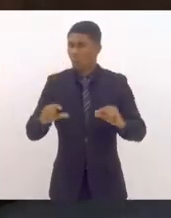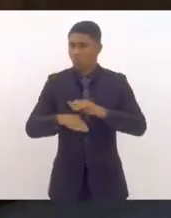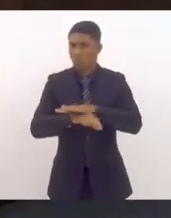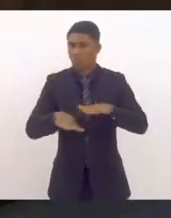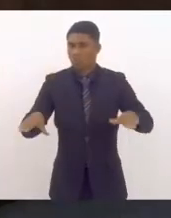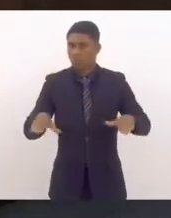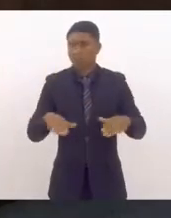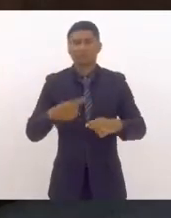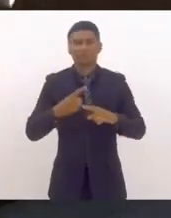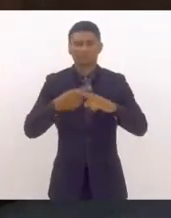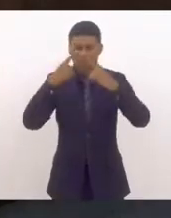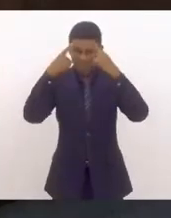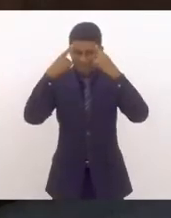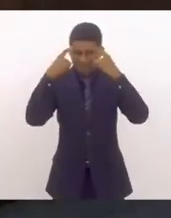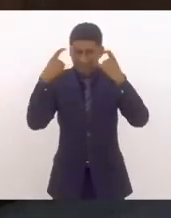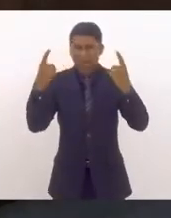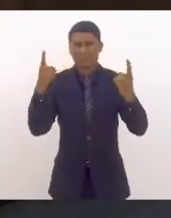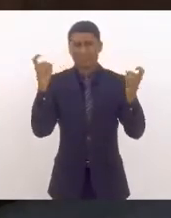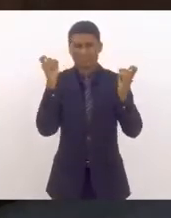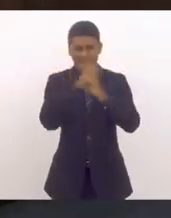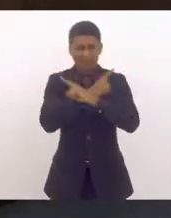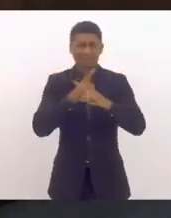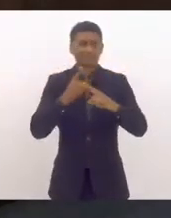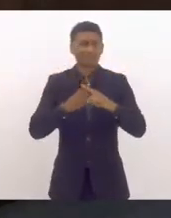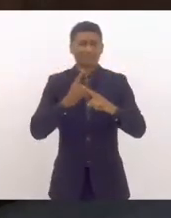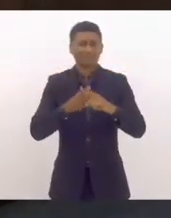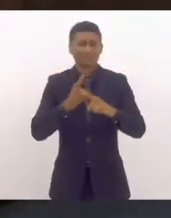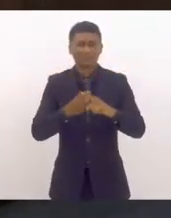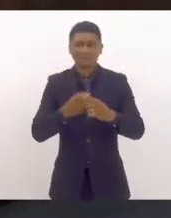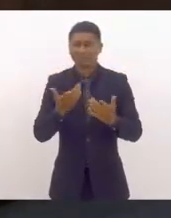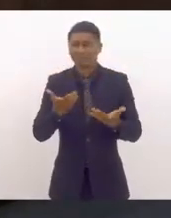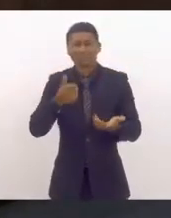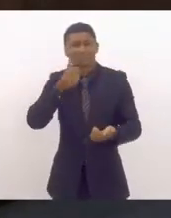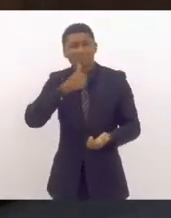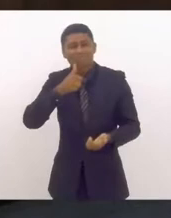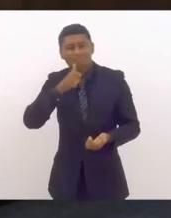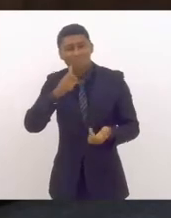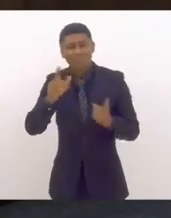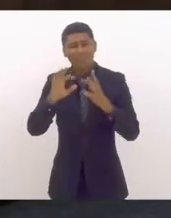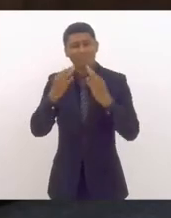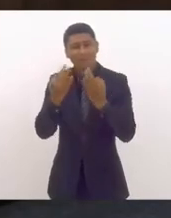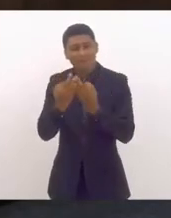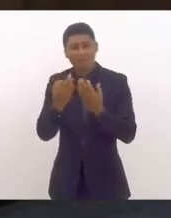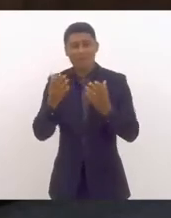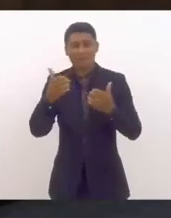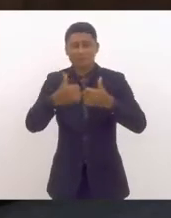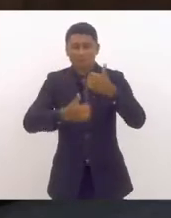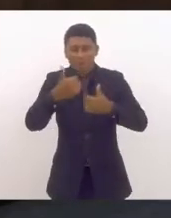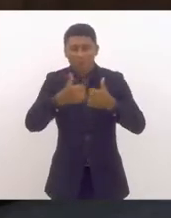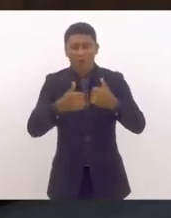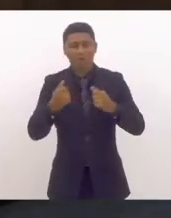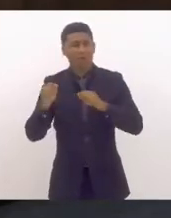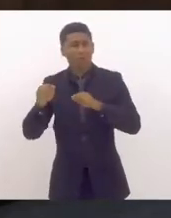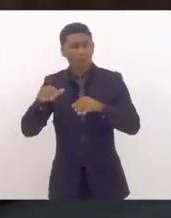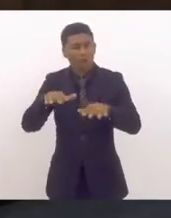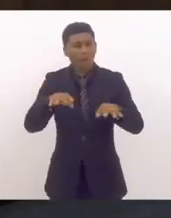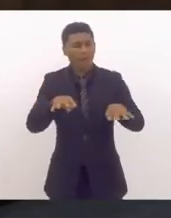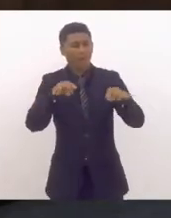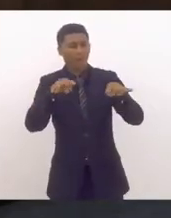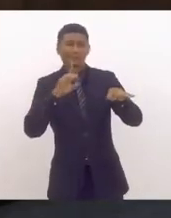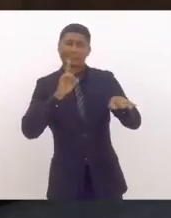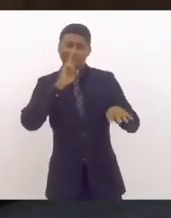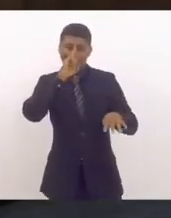terem uma convivência plena naquela que é a paixão nacional. Mas é preciso reconhecer que